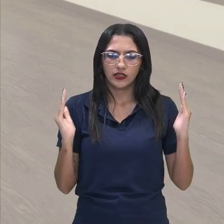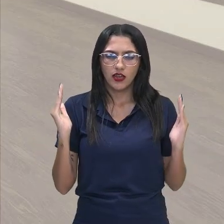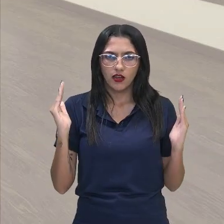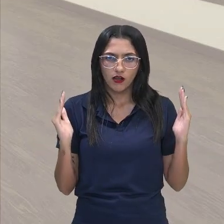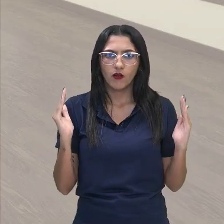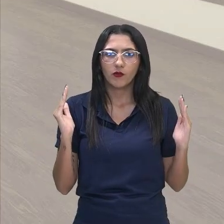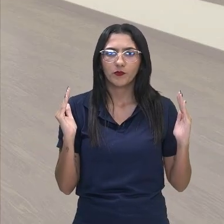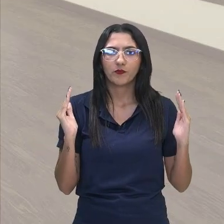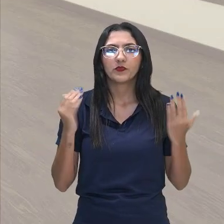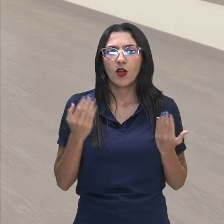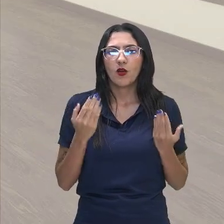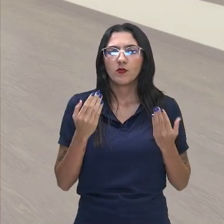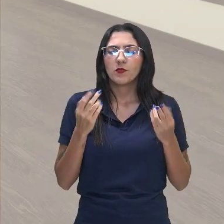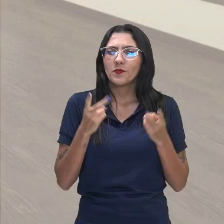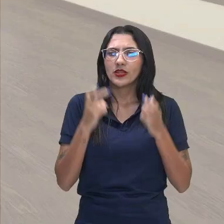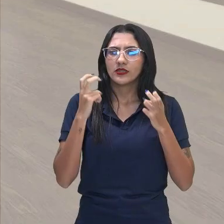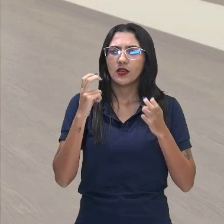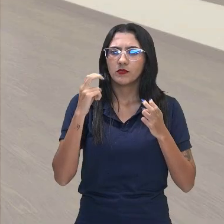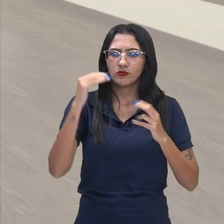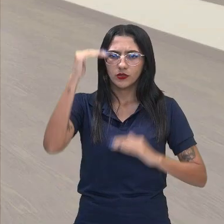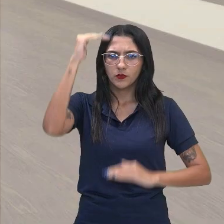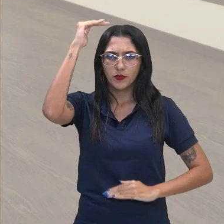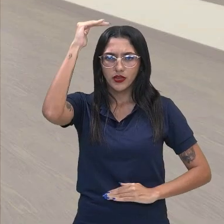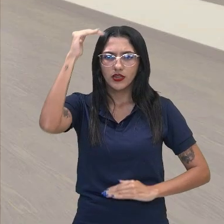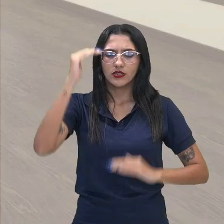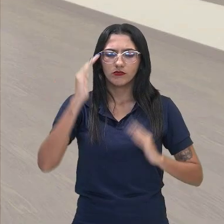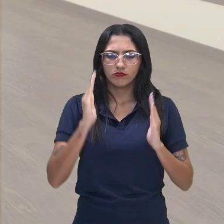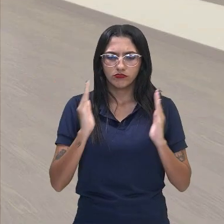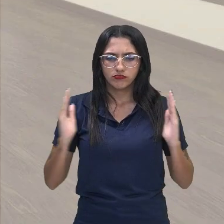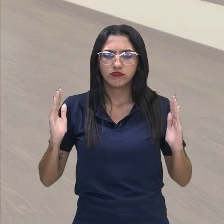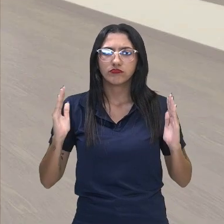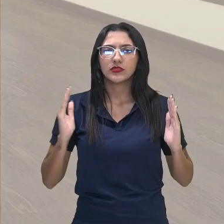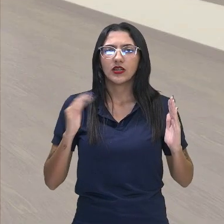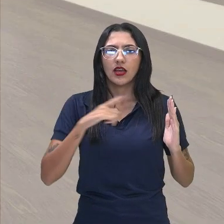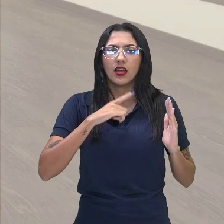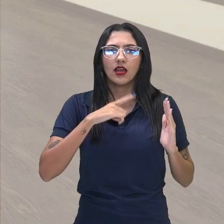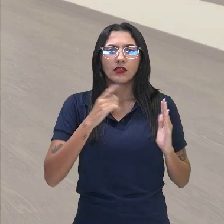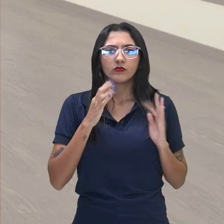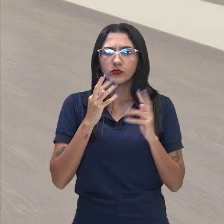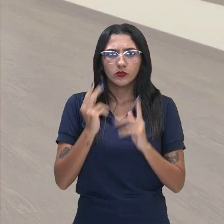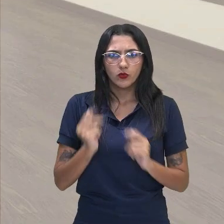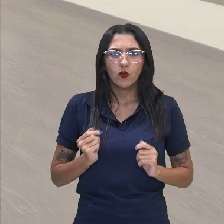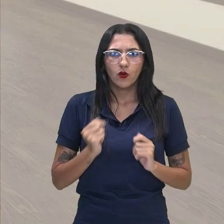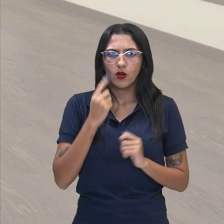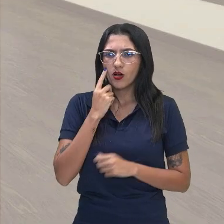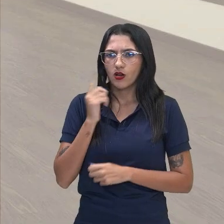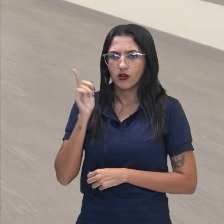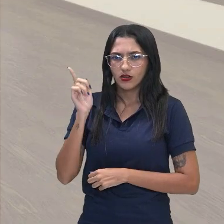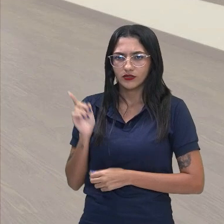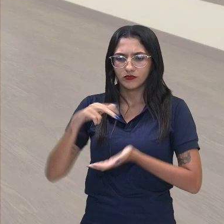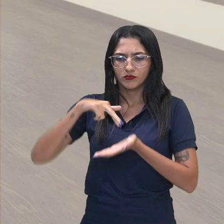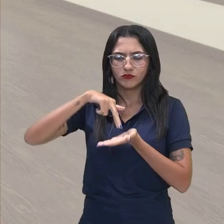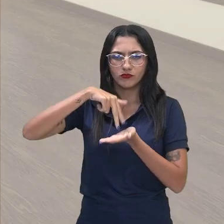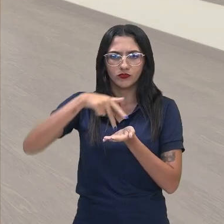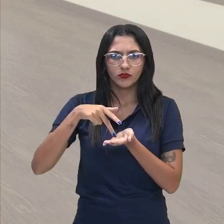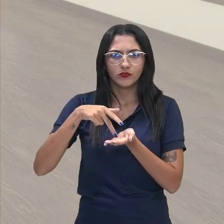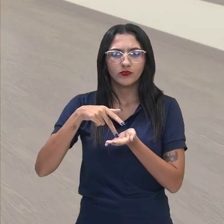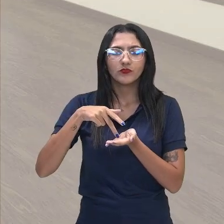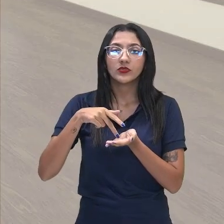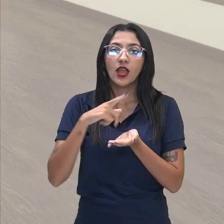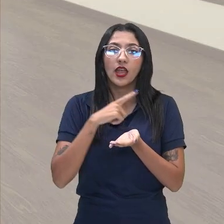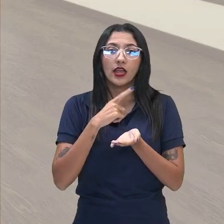que esse movimento dos braços, das pernas, que esse bailarino está fazendo ao lado, existe